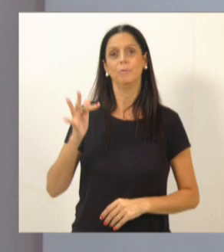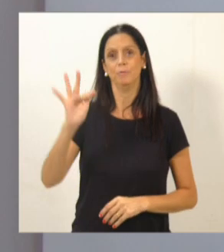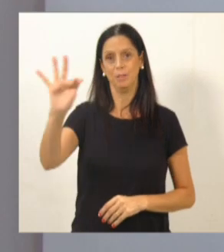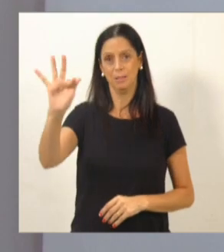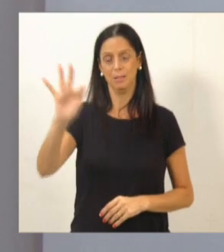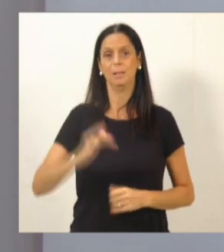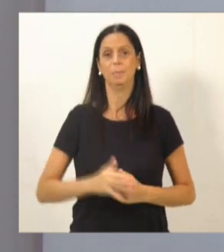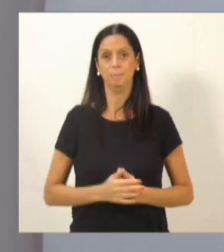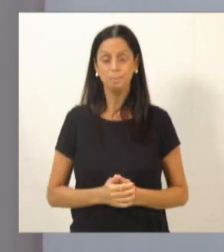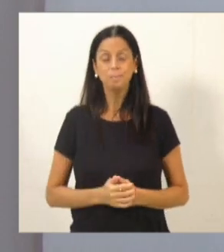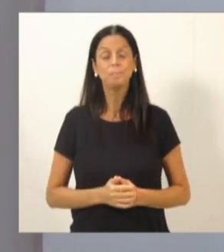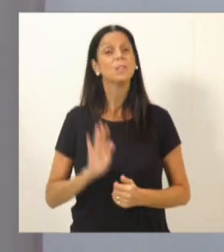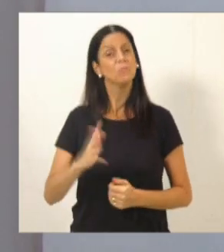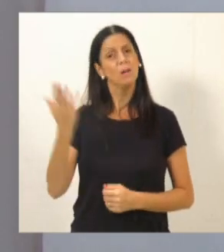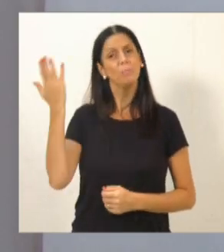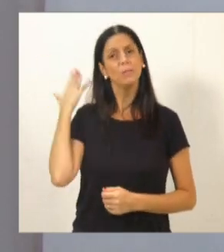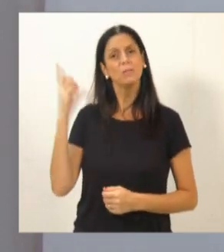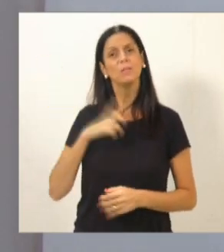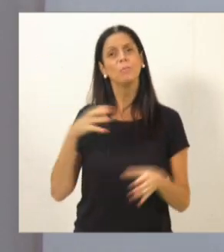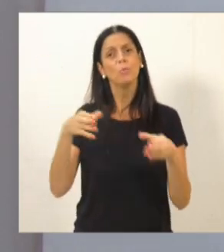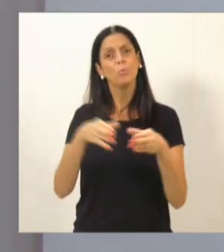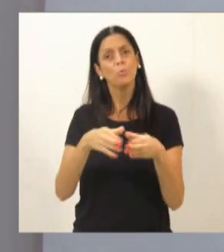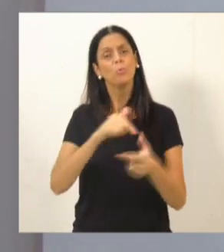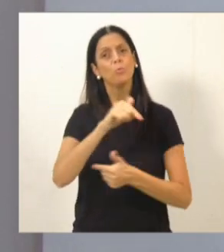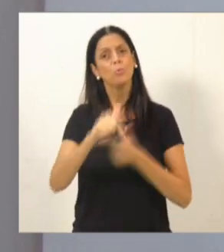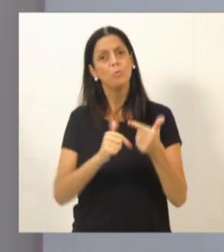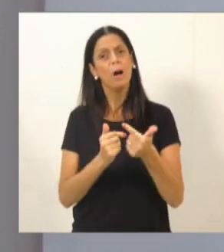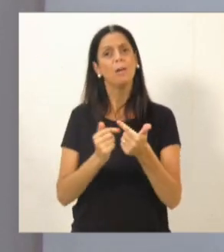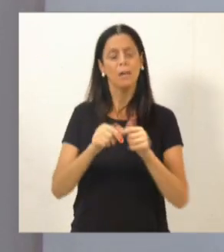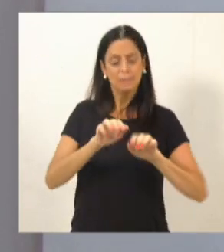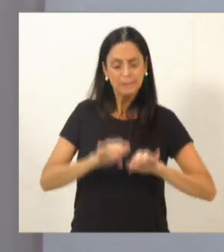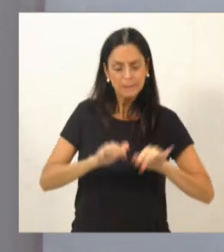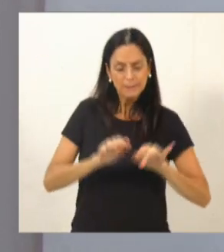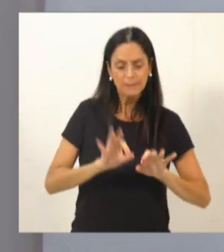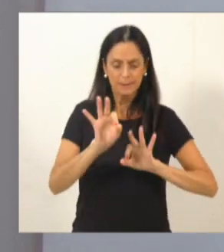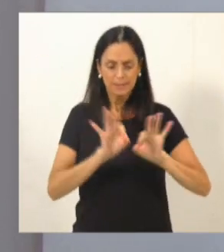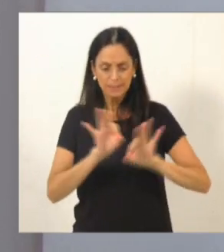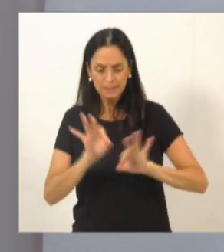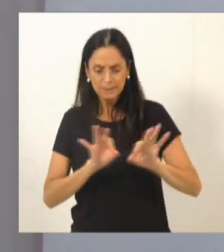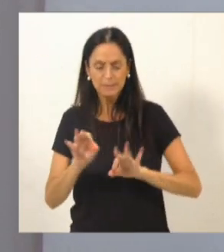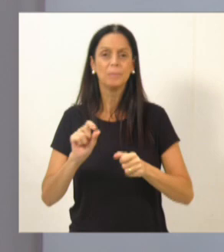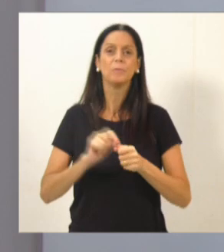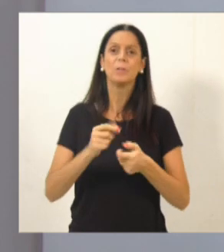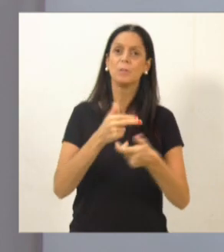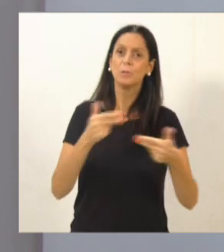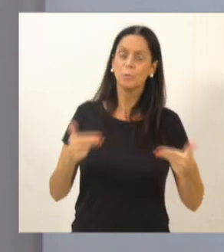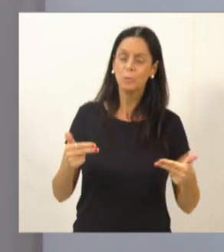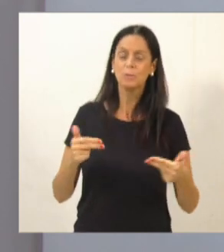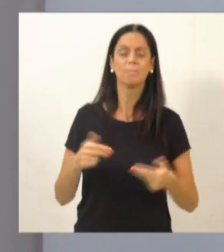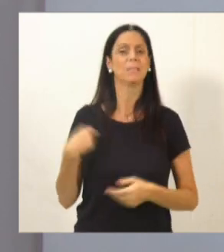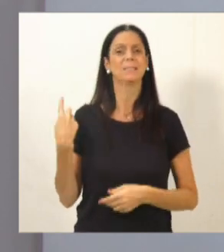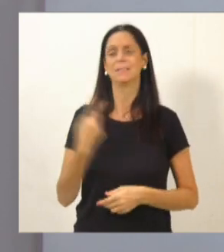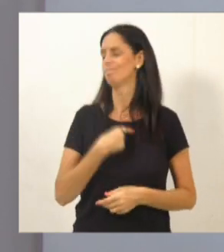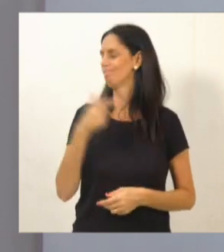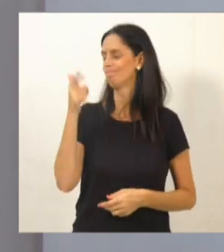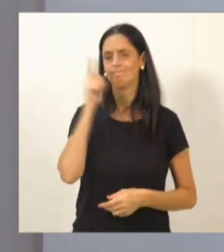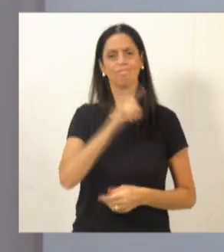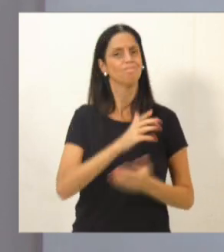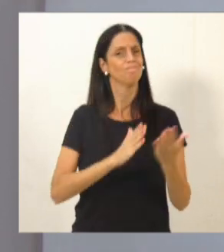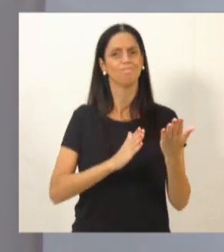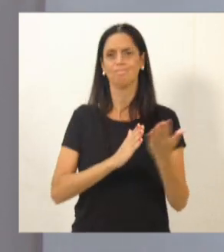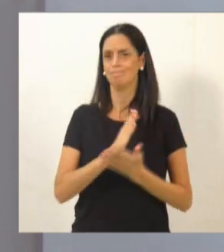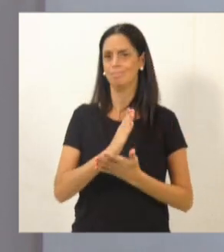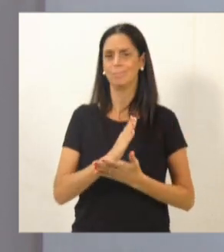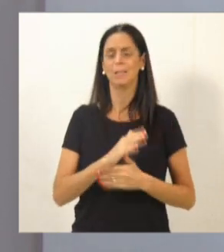já existia um grupo de trabalho que estava desenhando esse novo Estatuto. Não conseguimos aprová-lo ano passado, até